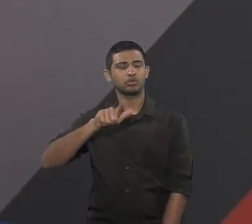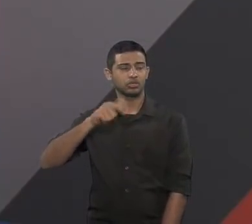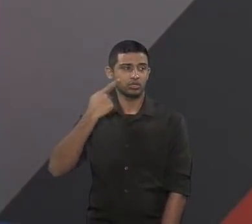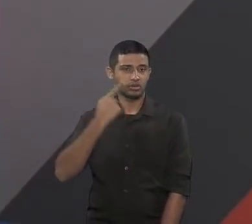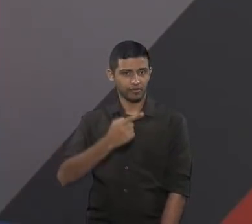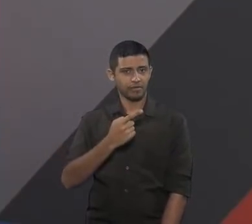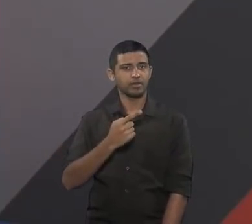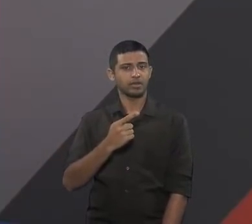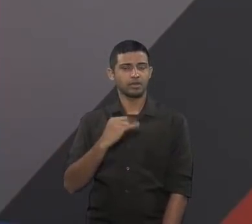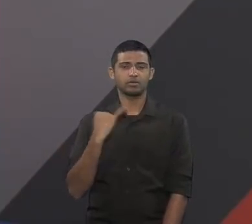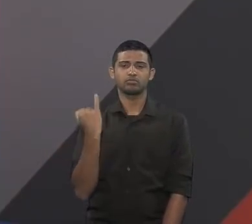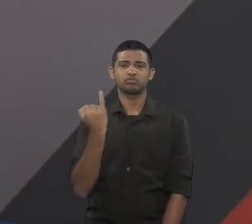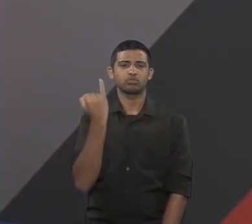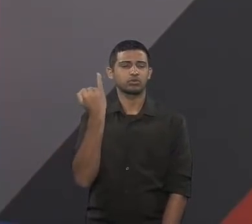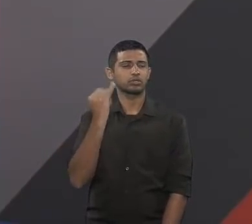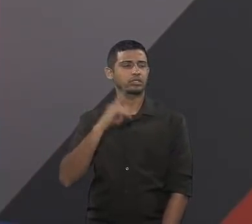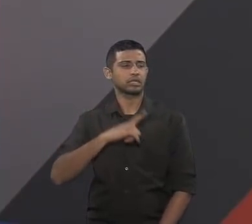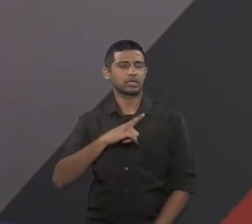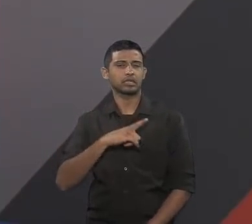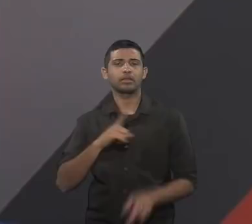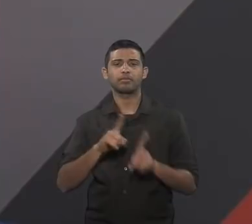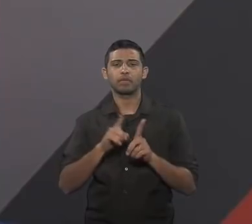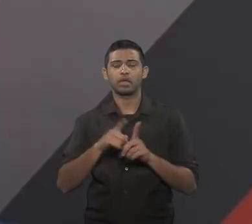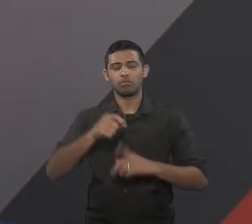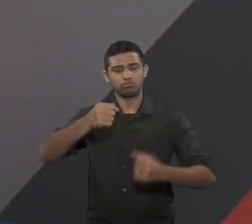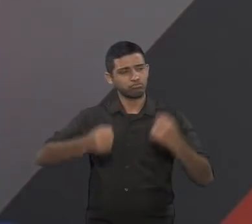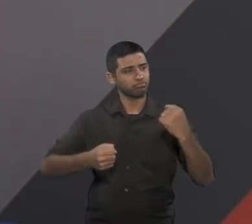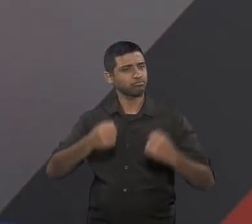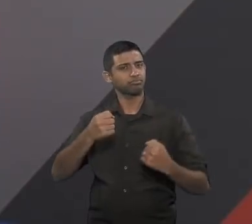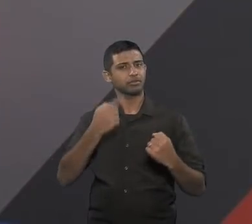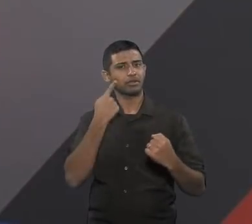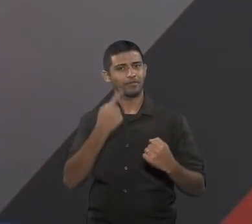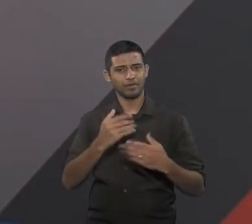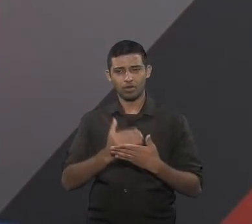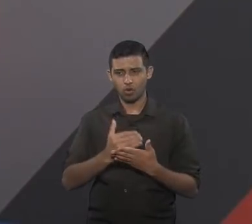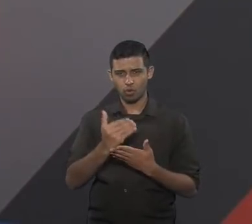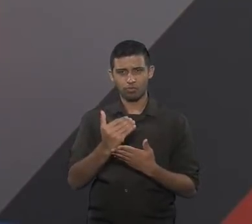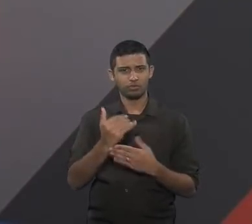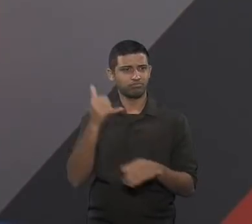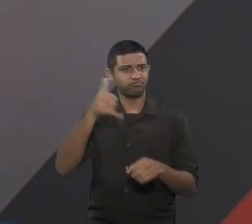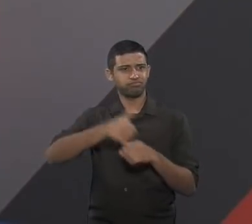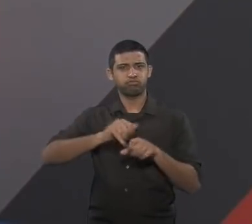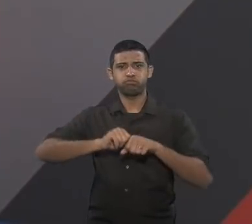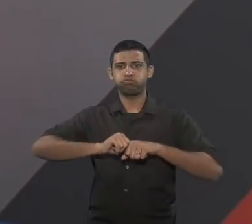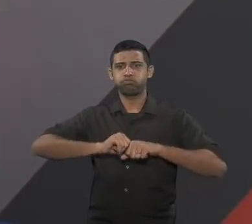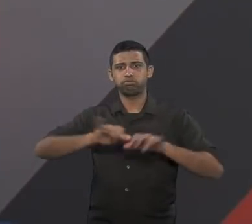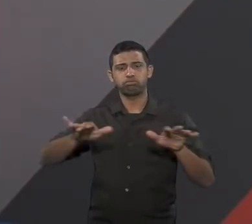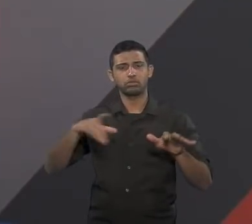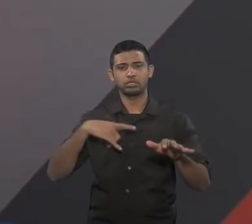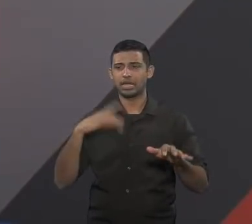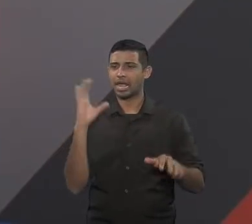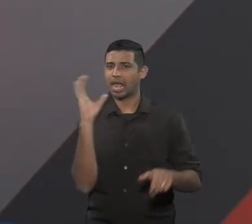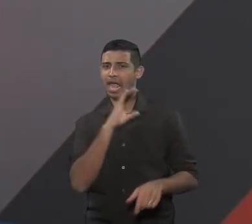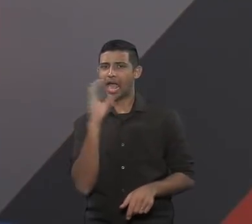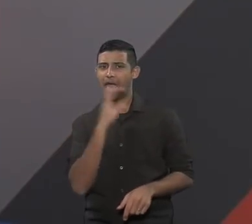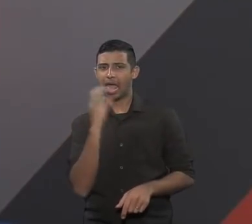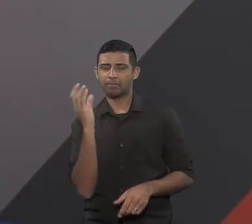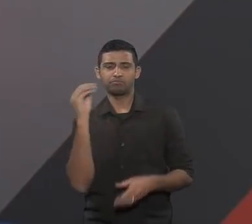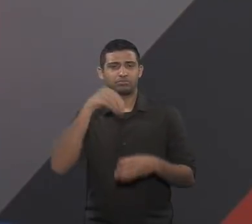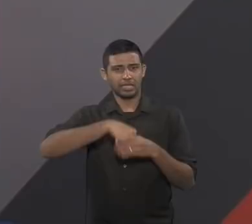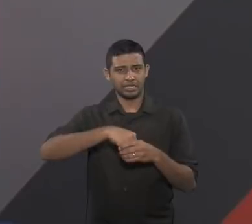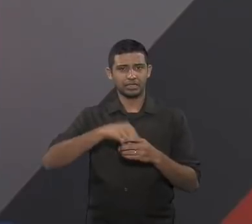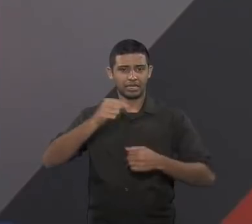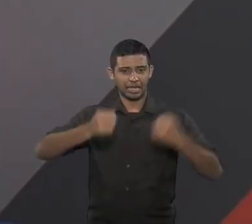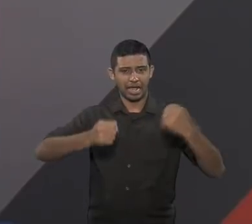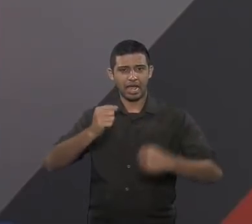gás natural veicular, né, deputado? Sim. Quando surgiu, né, a distribuição desse combustível, houve uma corrida para a instalação dos kits de